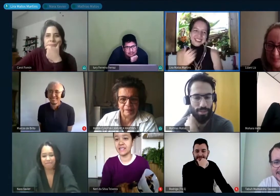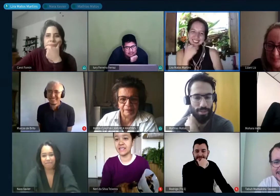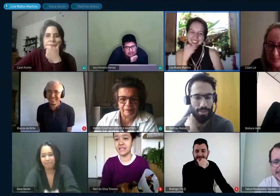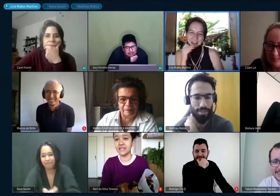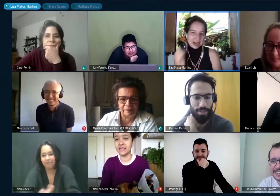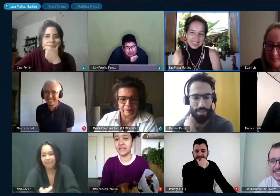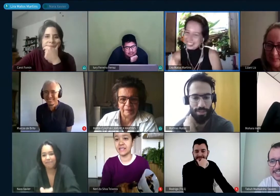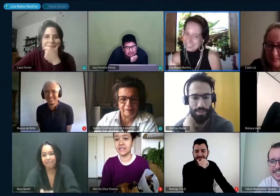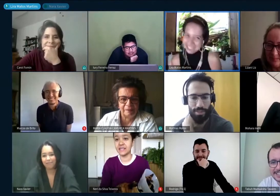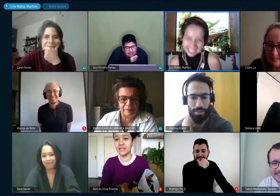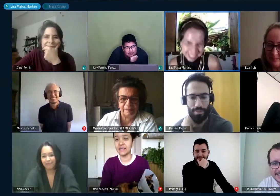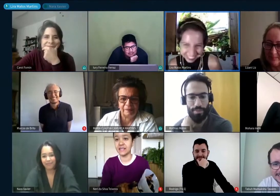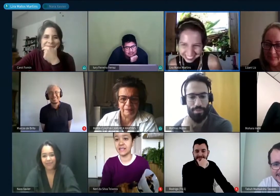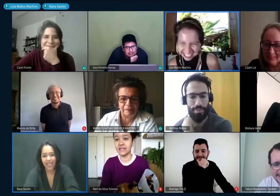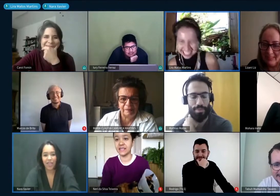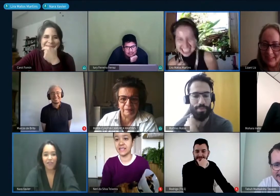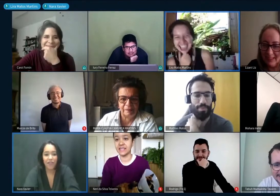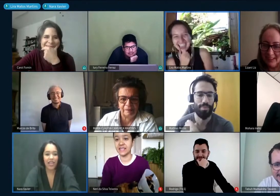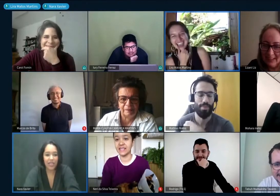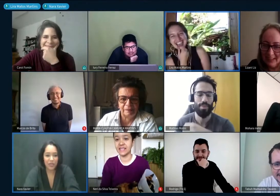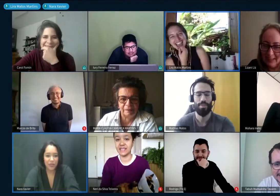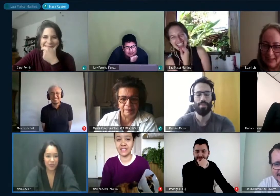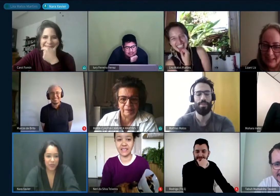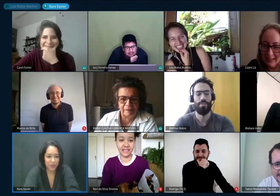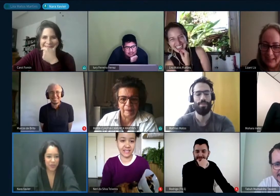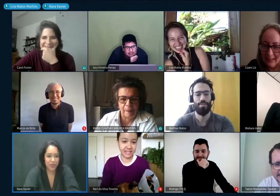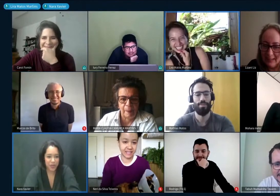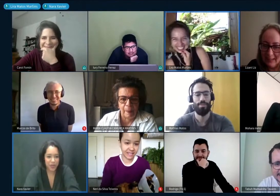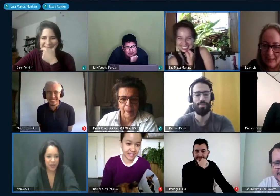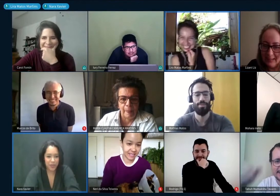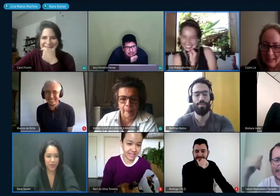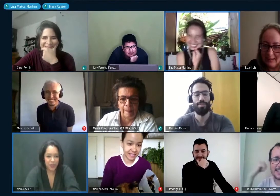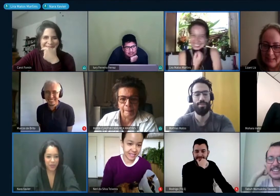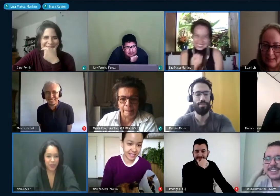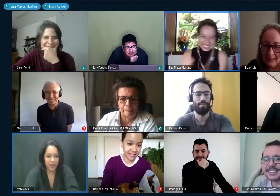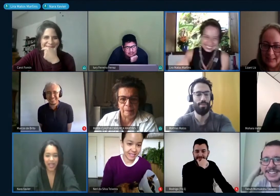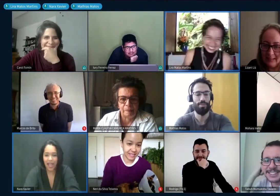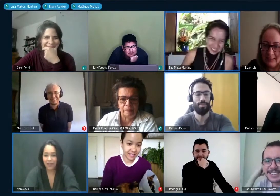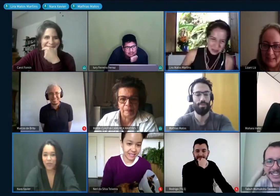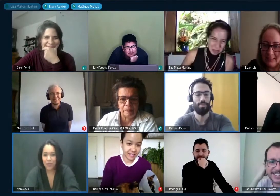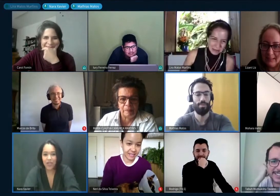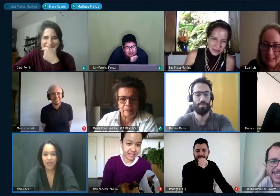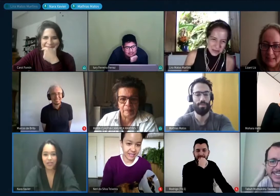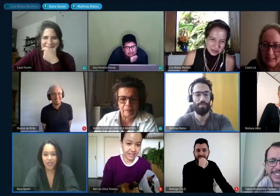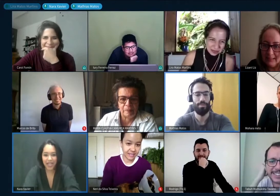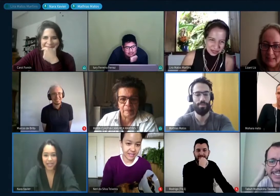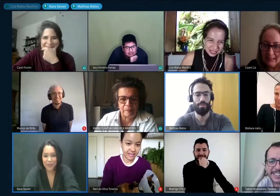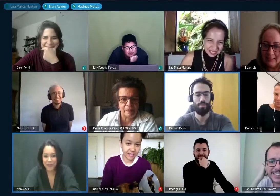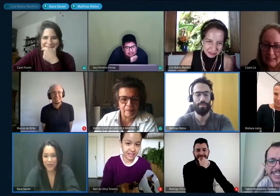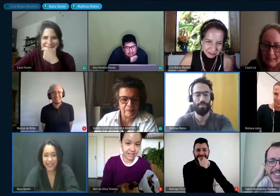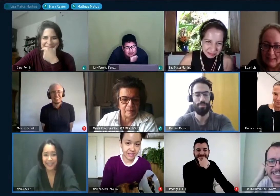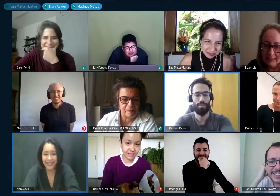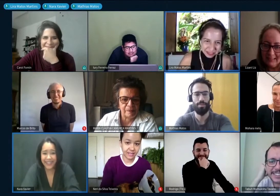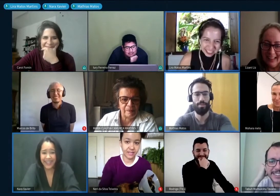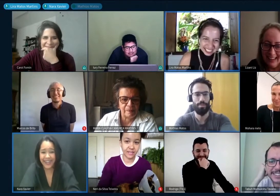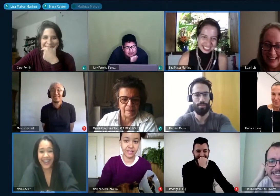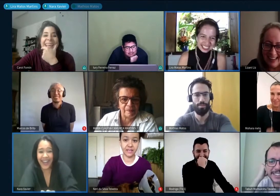eles ficam jogando baralho, é ótimo. Eu falei que o doutor Carlos é o meu crush